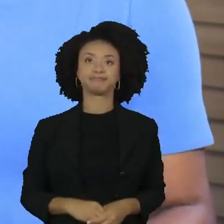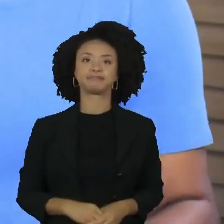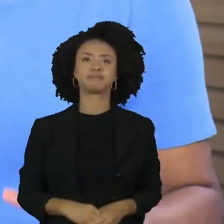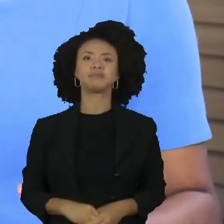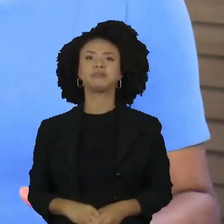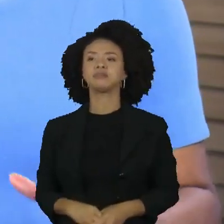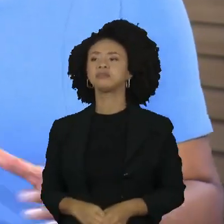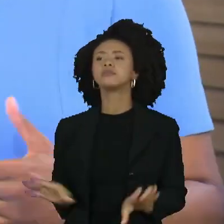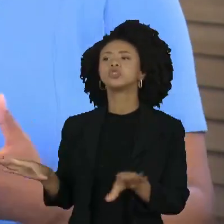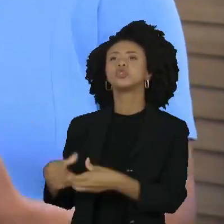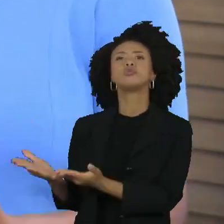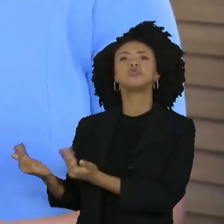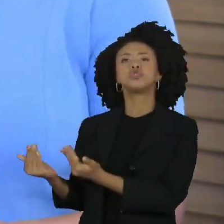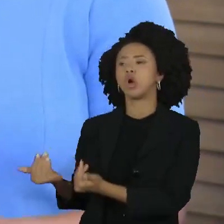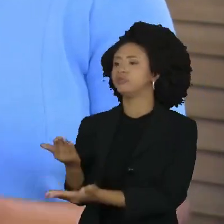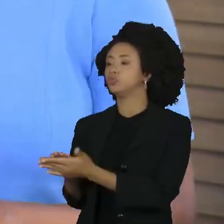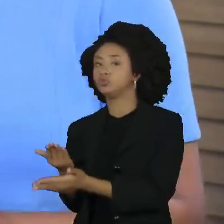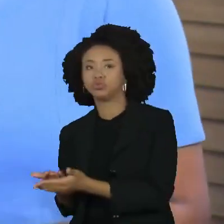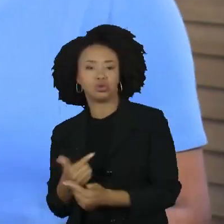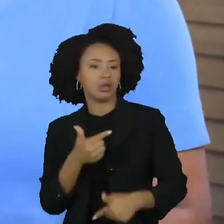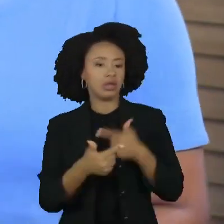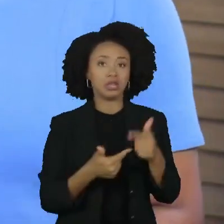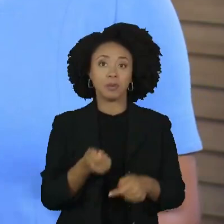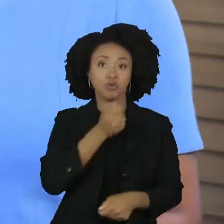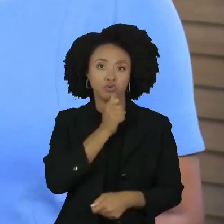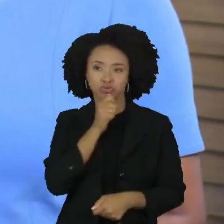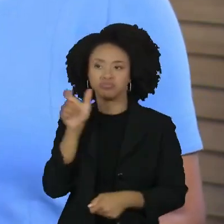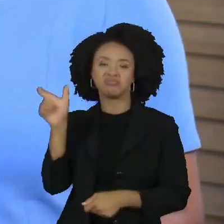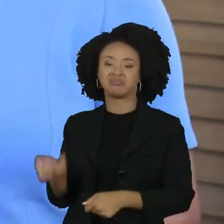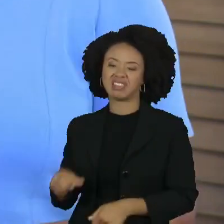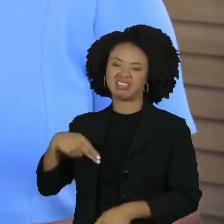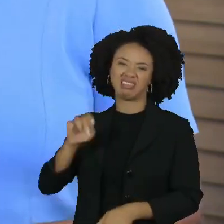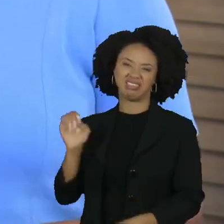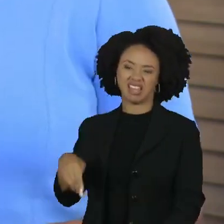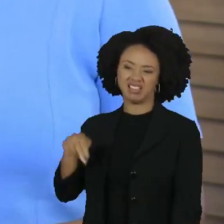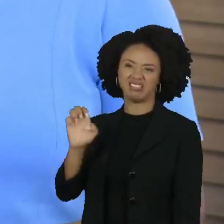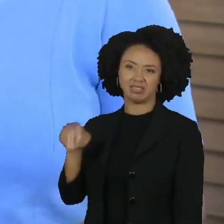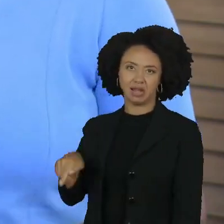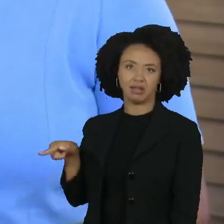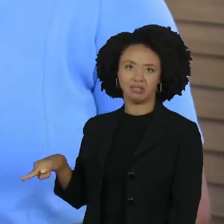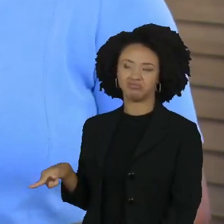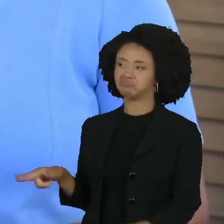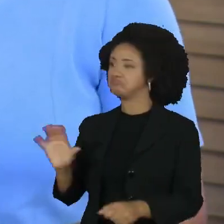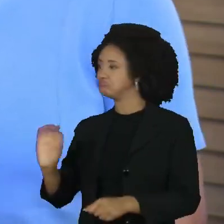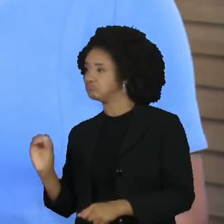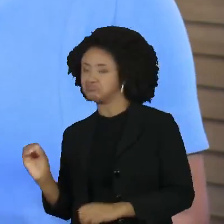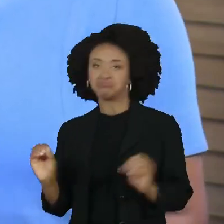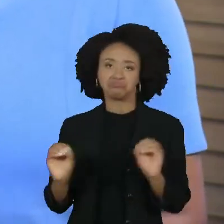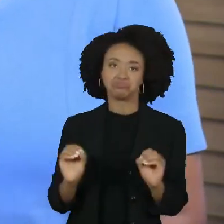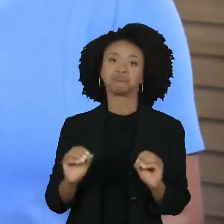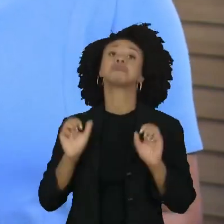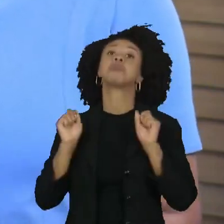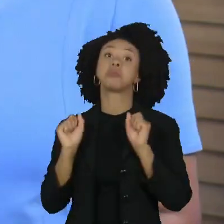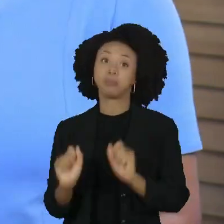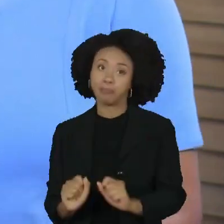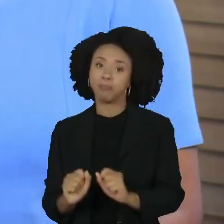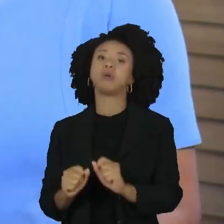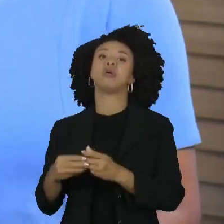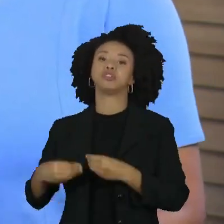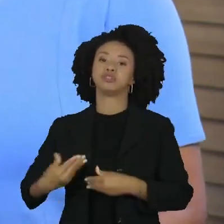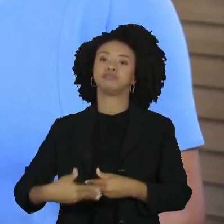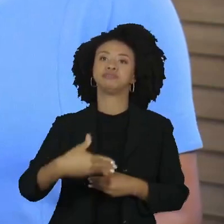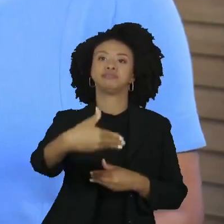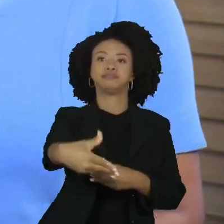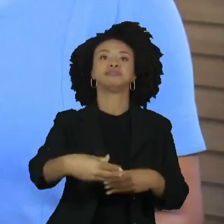Jovens que não estudam e nem trabalham, os chamados nem-nem, podem levar a uma perda de até 10 pontos percentuais